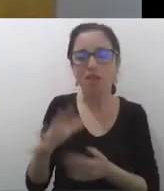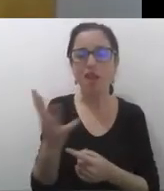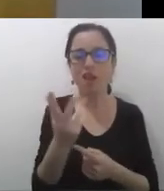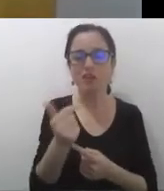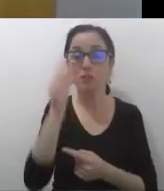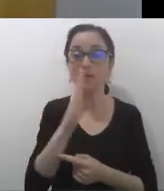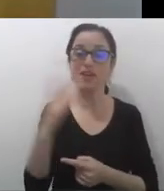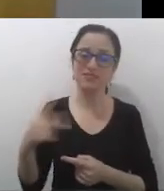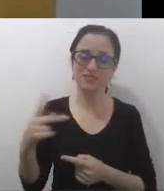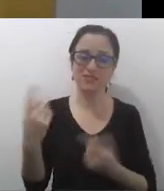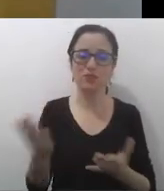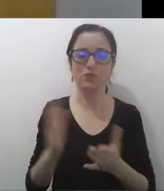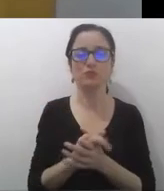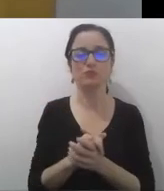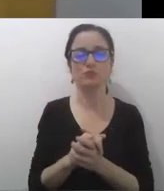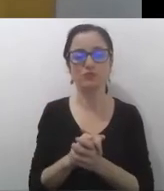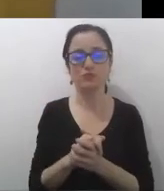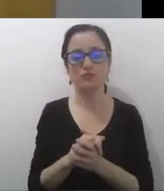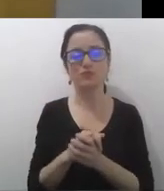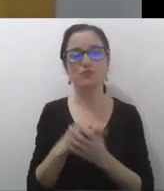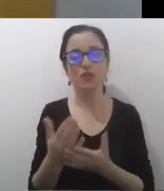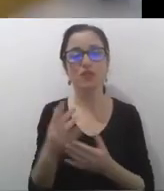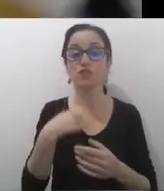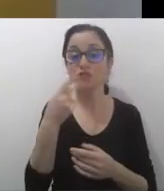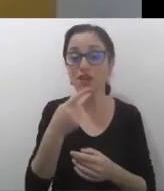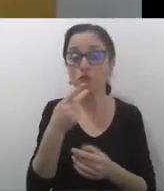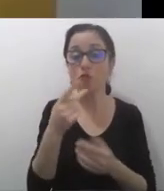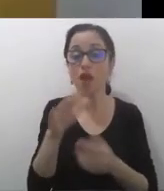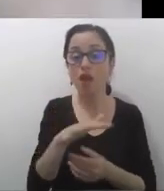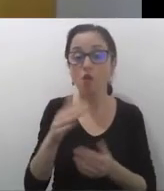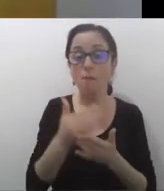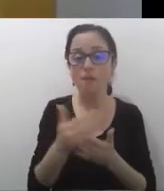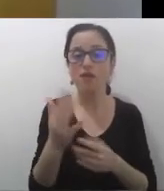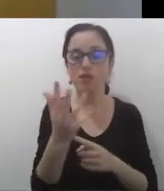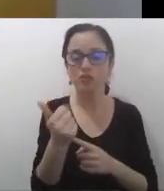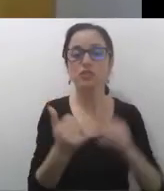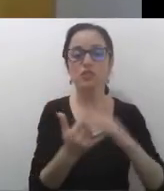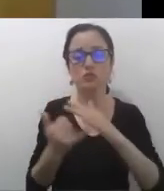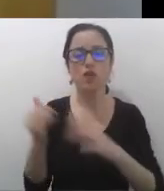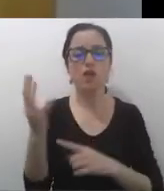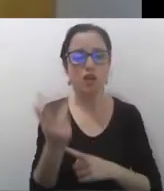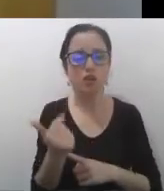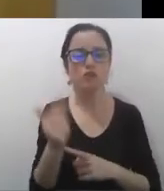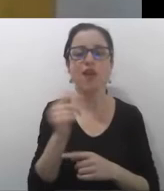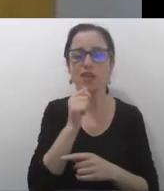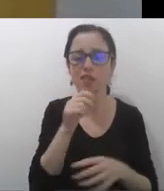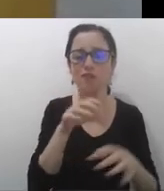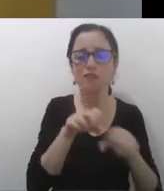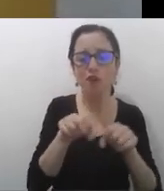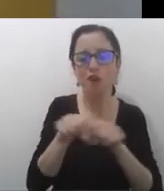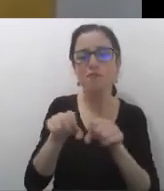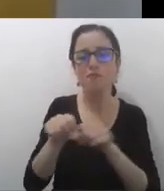chamar, no campo aí nascente da arte no Brasil. Eu estou falando campo nascente, como instituições artísticas ainda muito